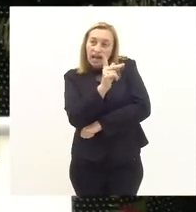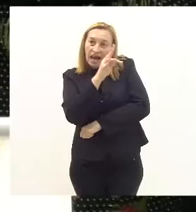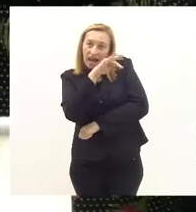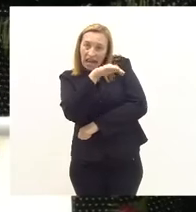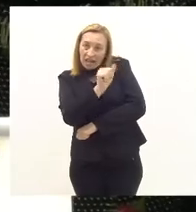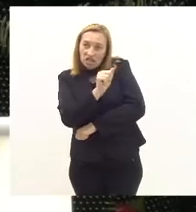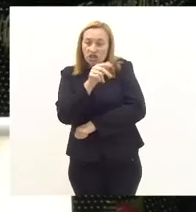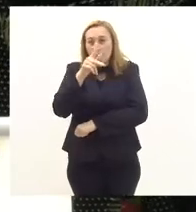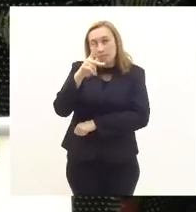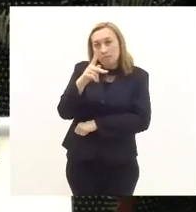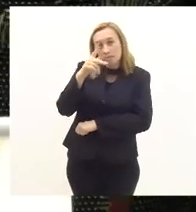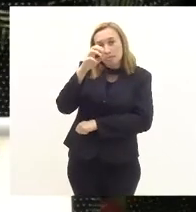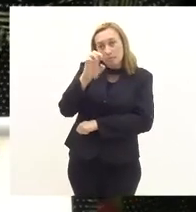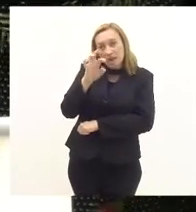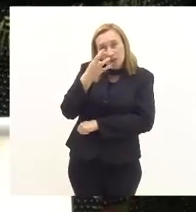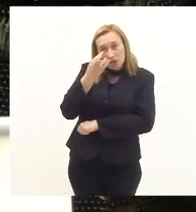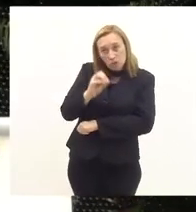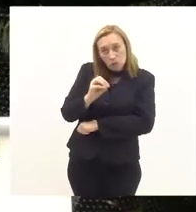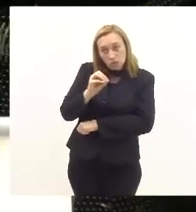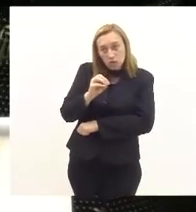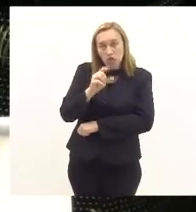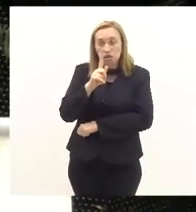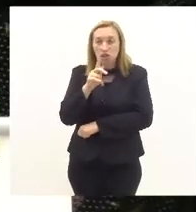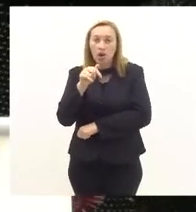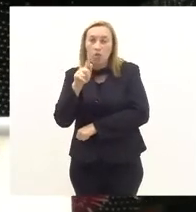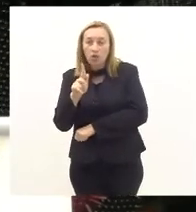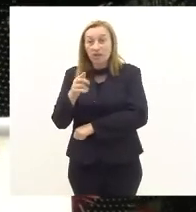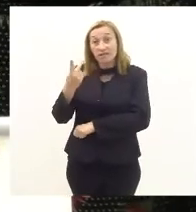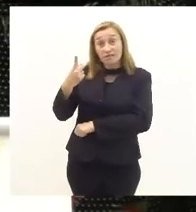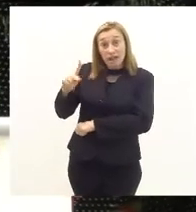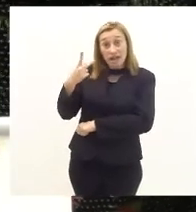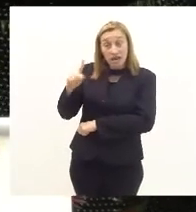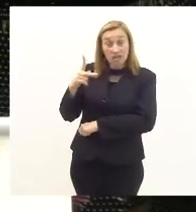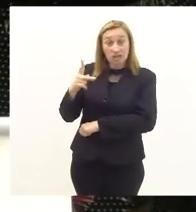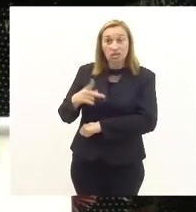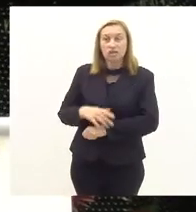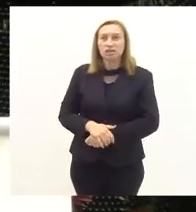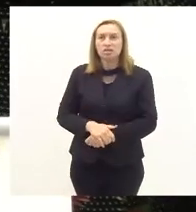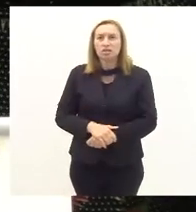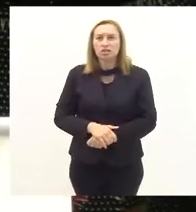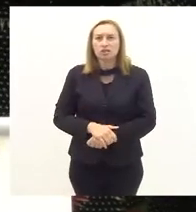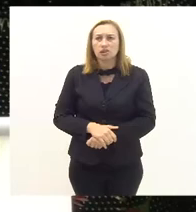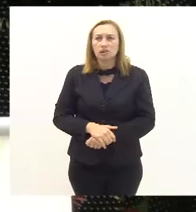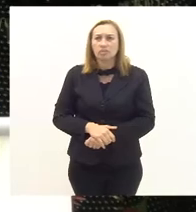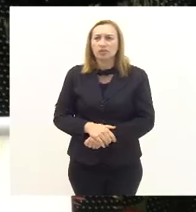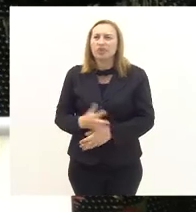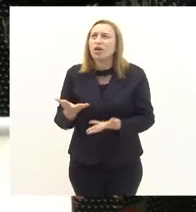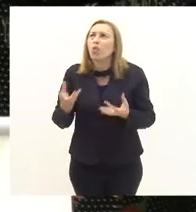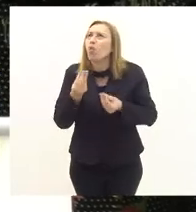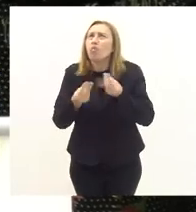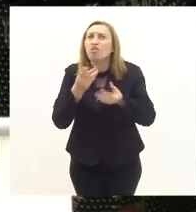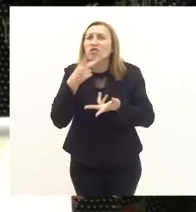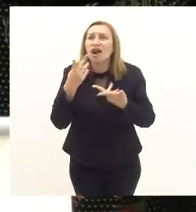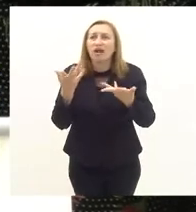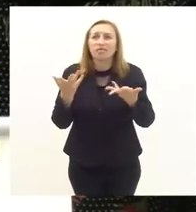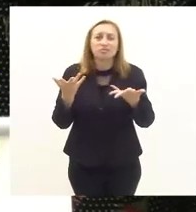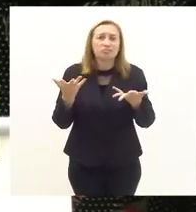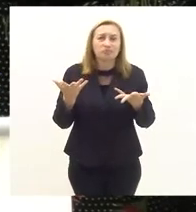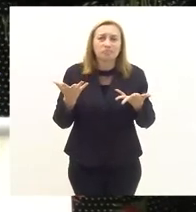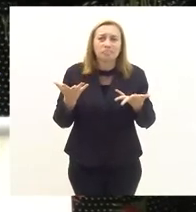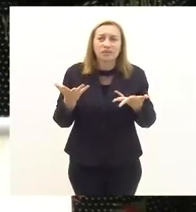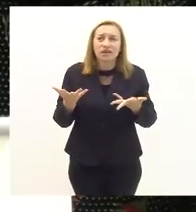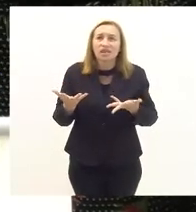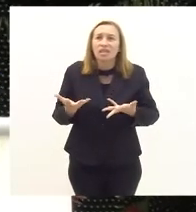o Pedro, da ONG deles, me... Como é que se fala? É...